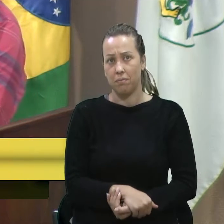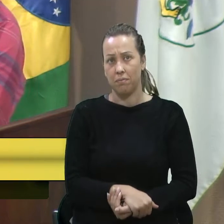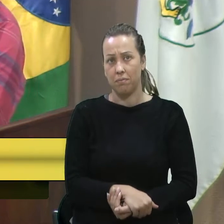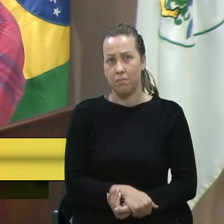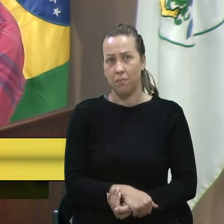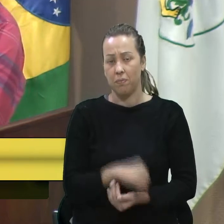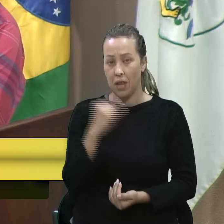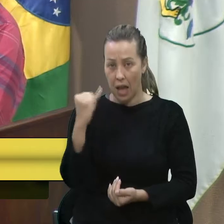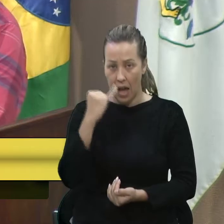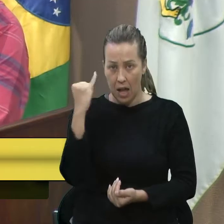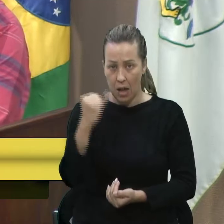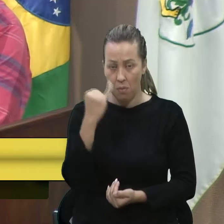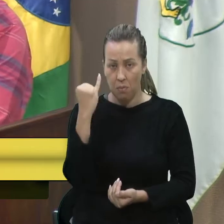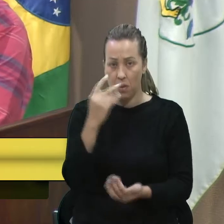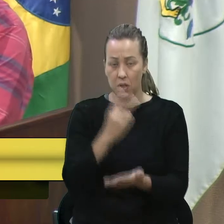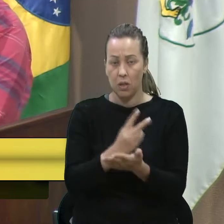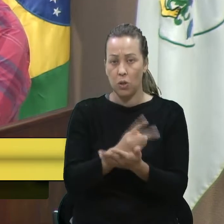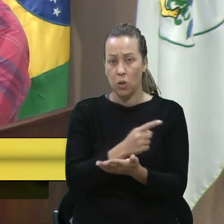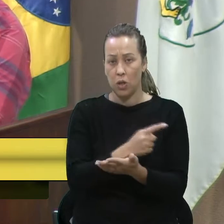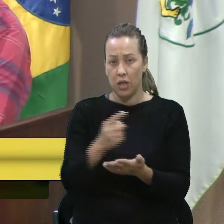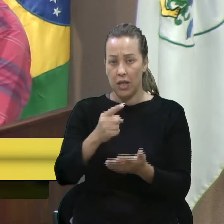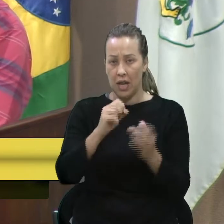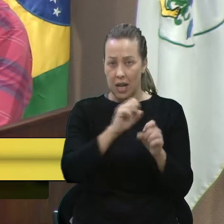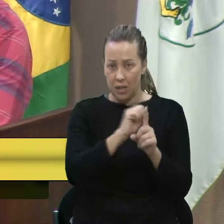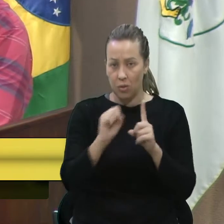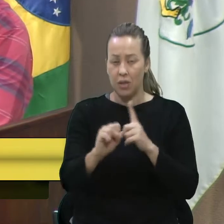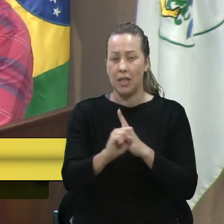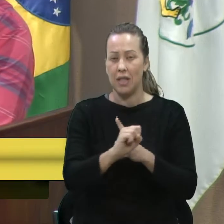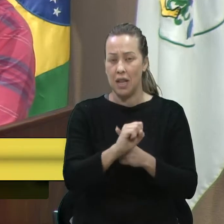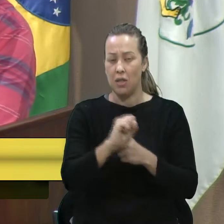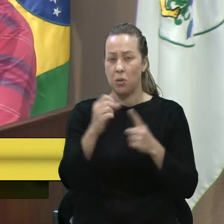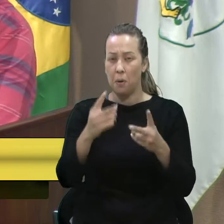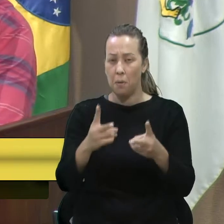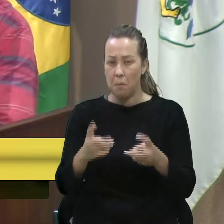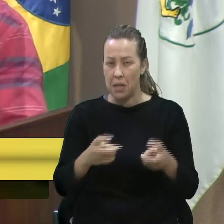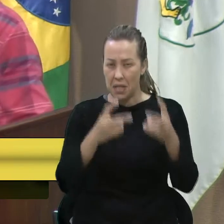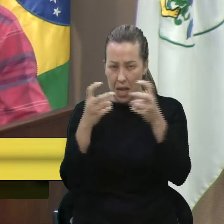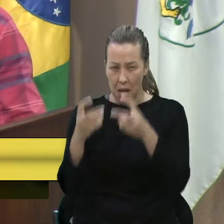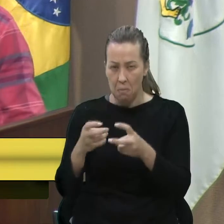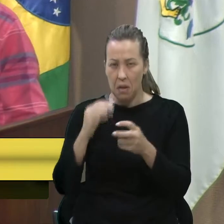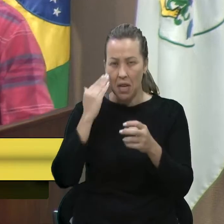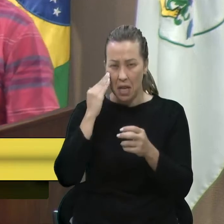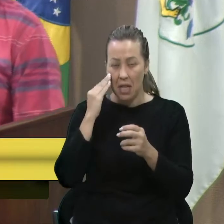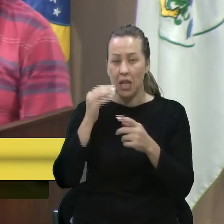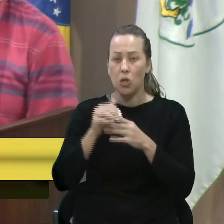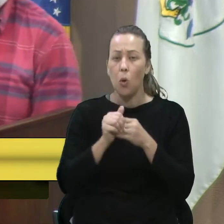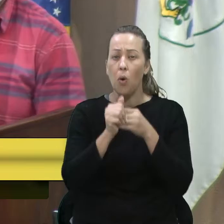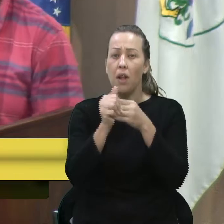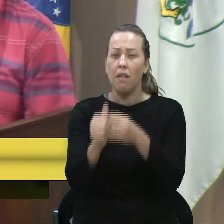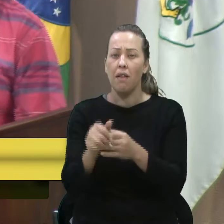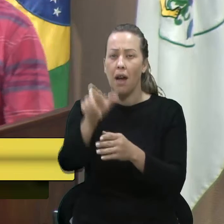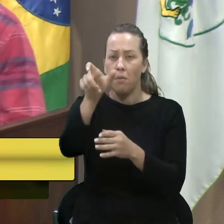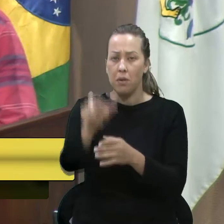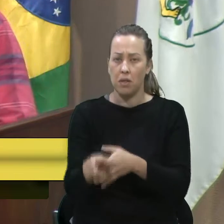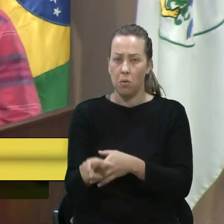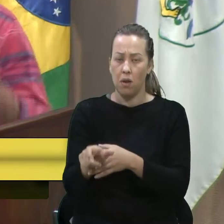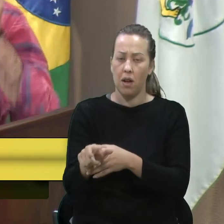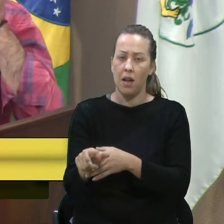É importante aqui, nós, sociedade, quando percebermos isso, orientar a pessoa a procurar